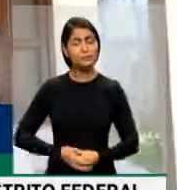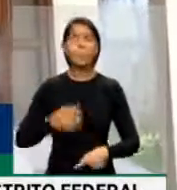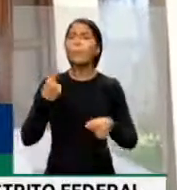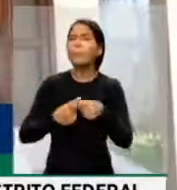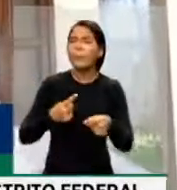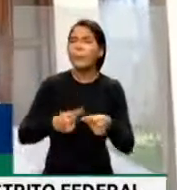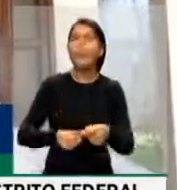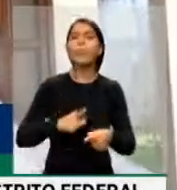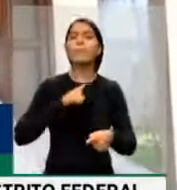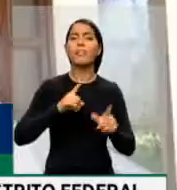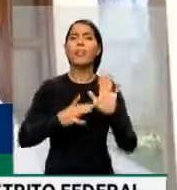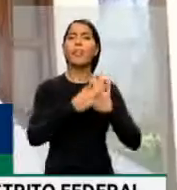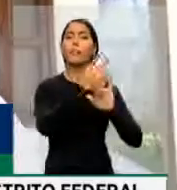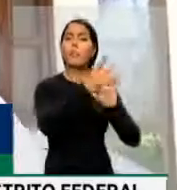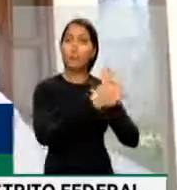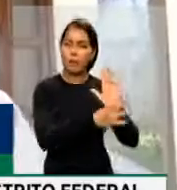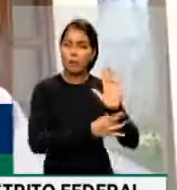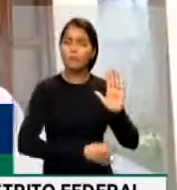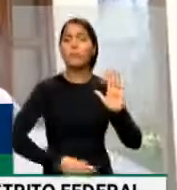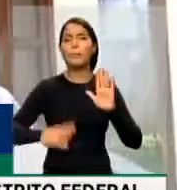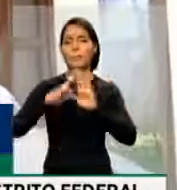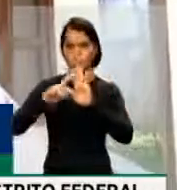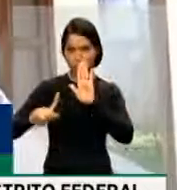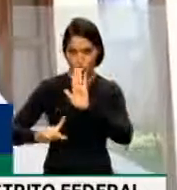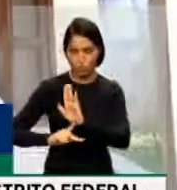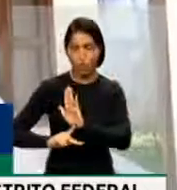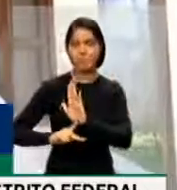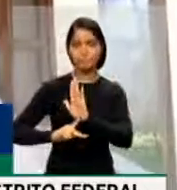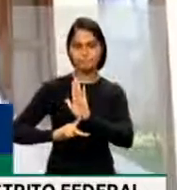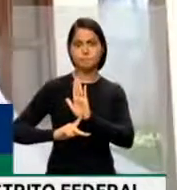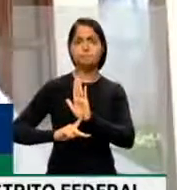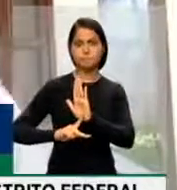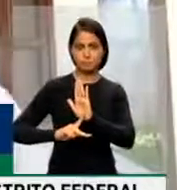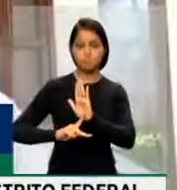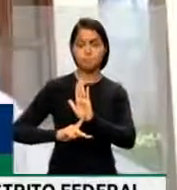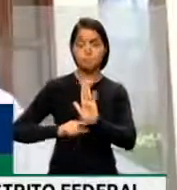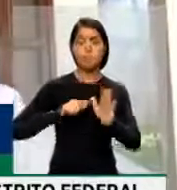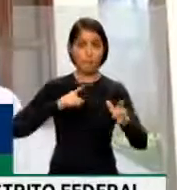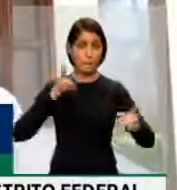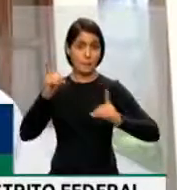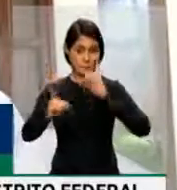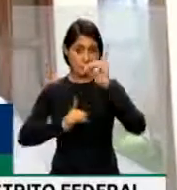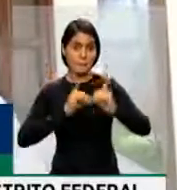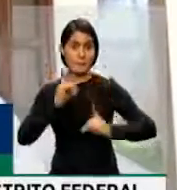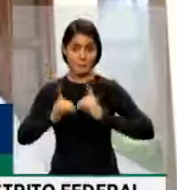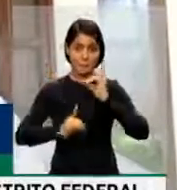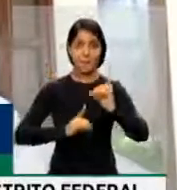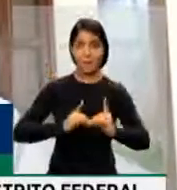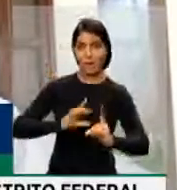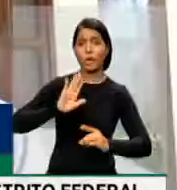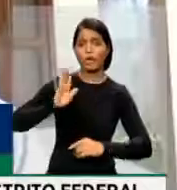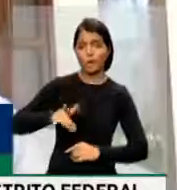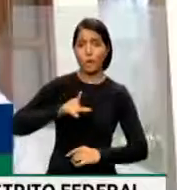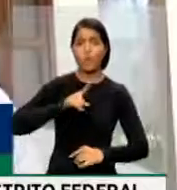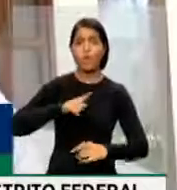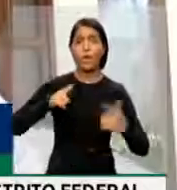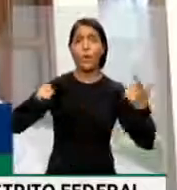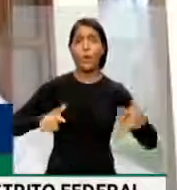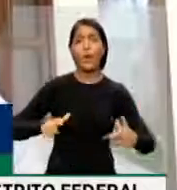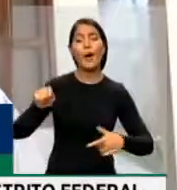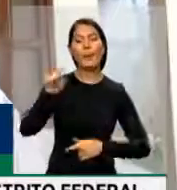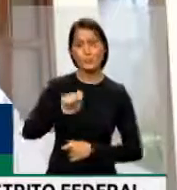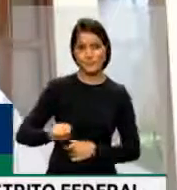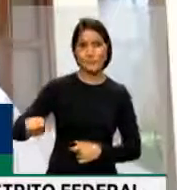nossa, que foi feita a medida provisória, seguindo o diálogo que nós temos muito próximo com a Aspometerfa, a